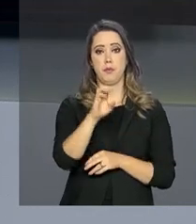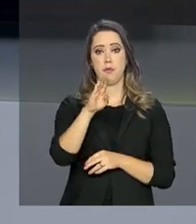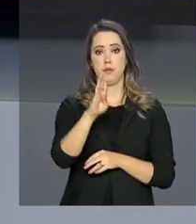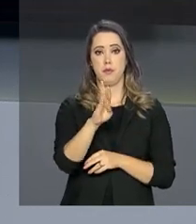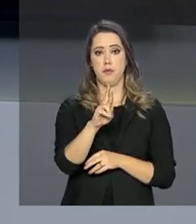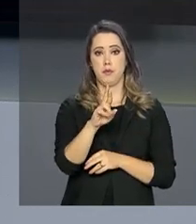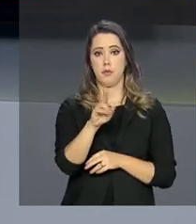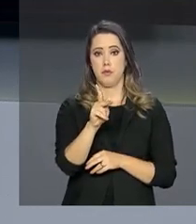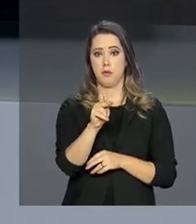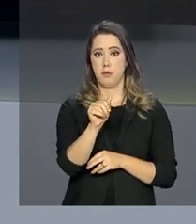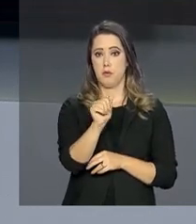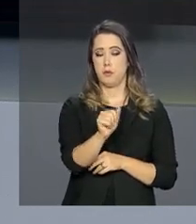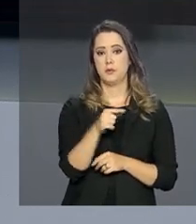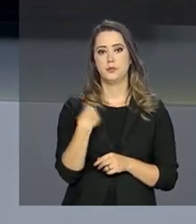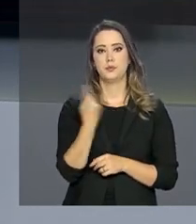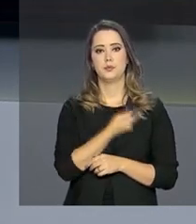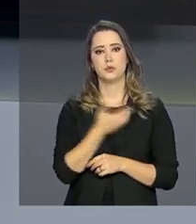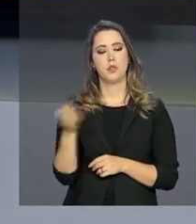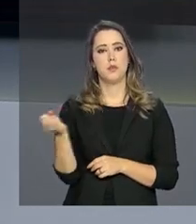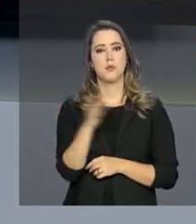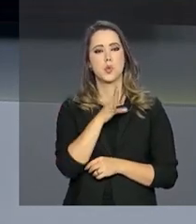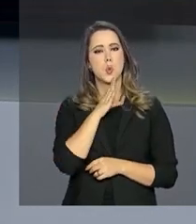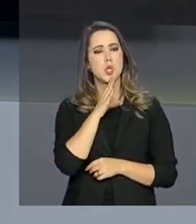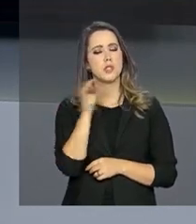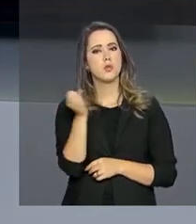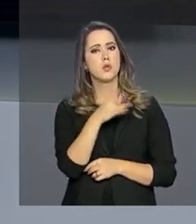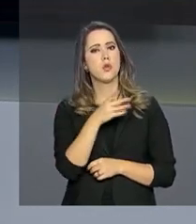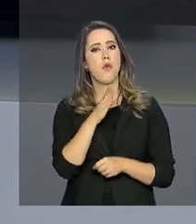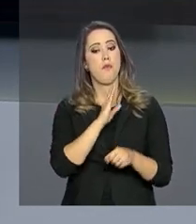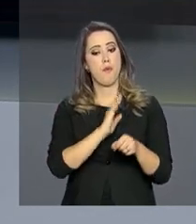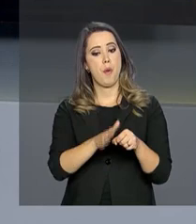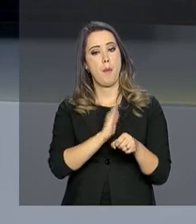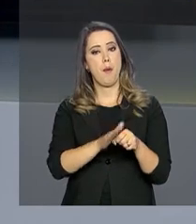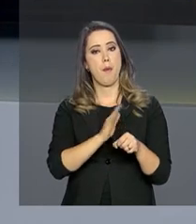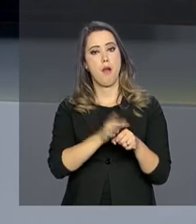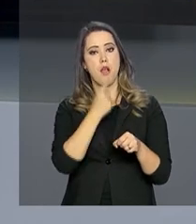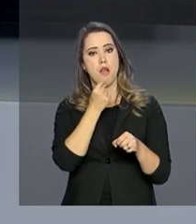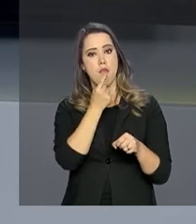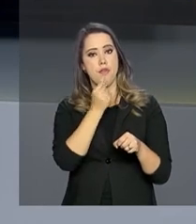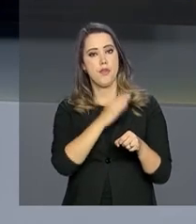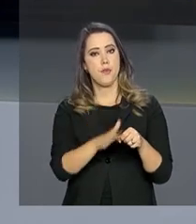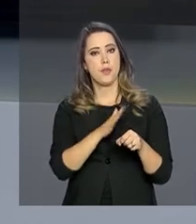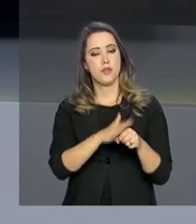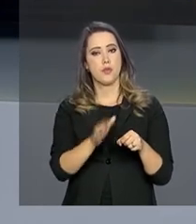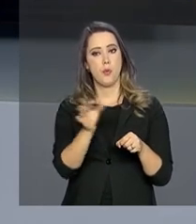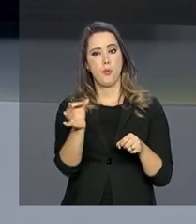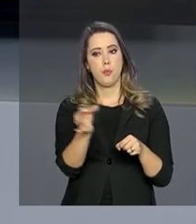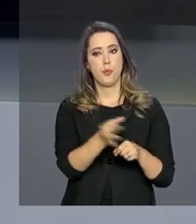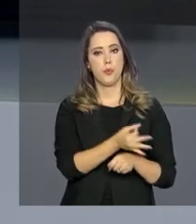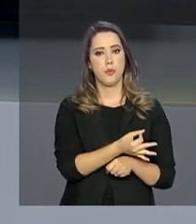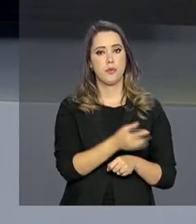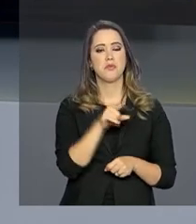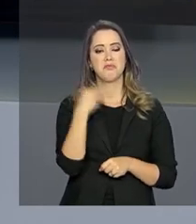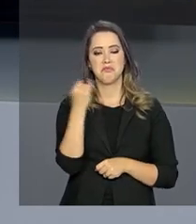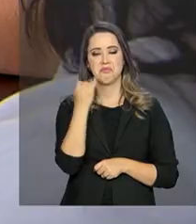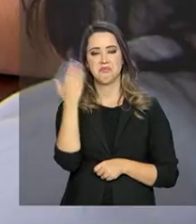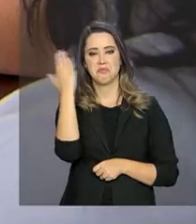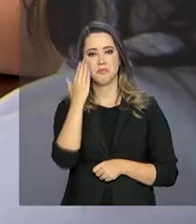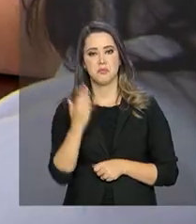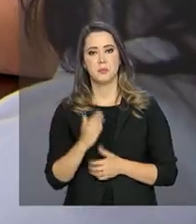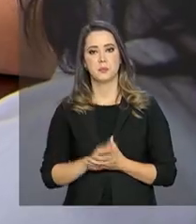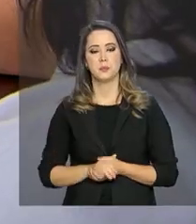e nessa reportagem nós vamos crescer uma nova versão para o tomate cereja um produto que tem destaque na mesa dos brasileiros